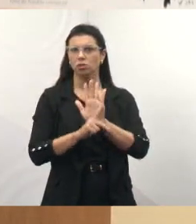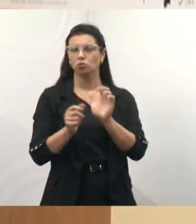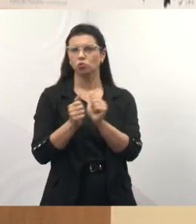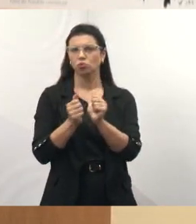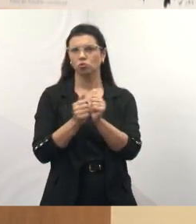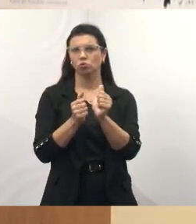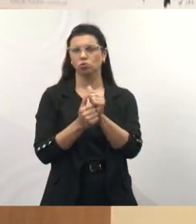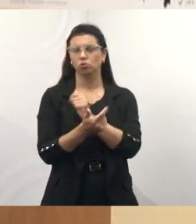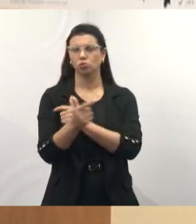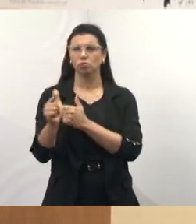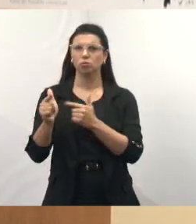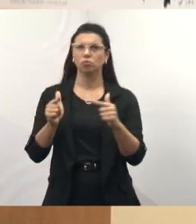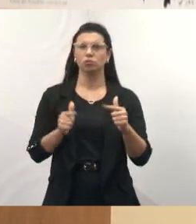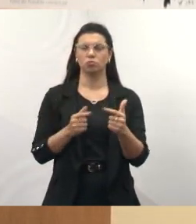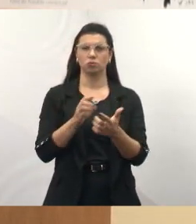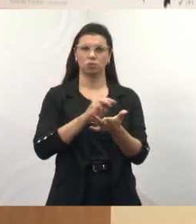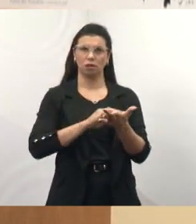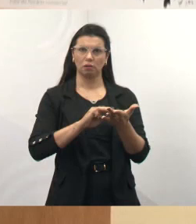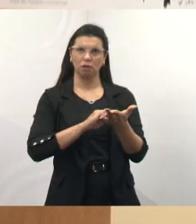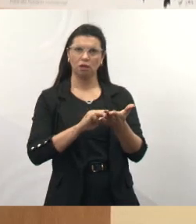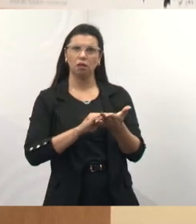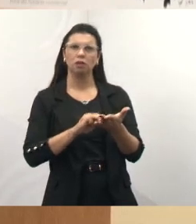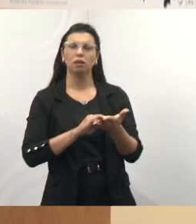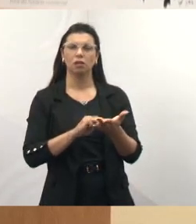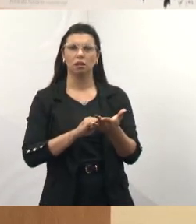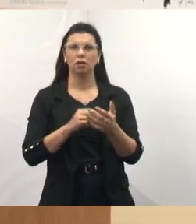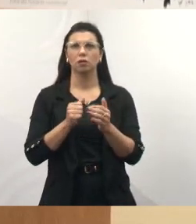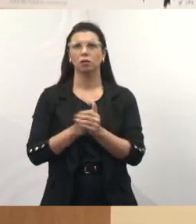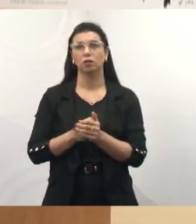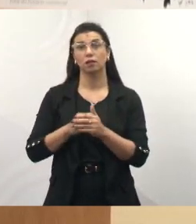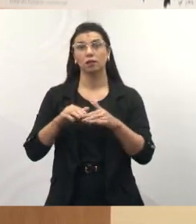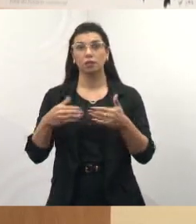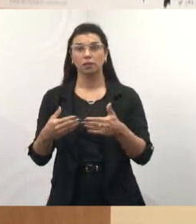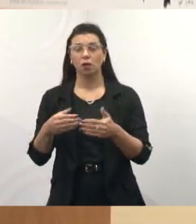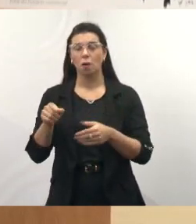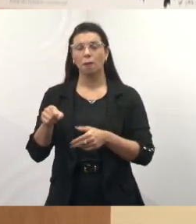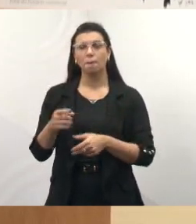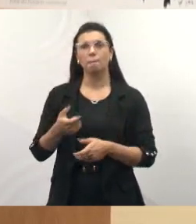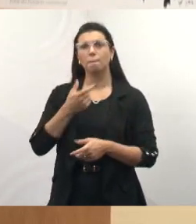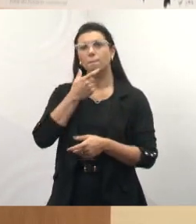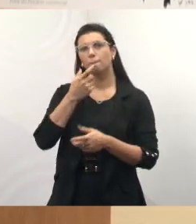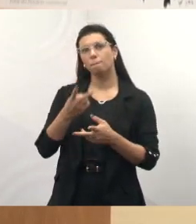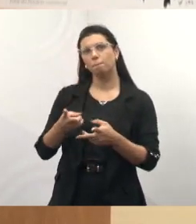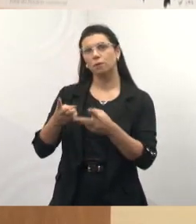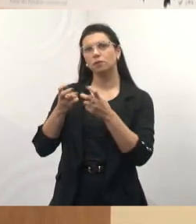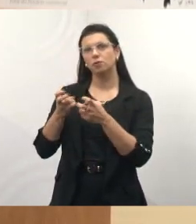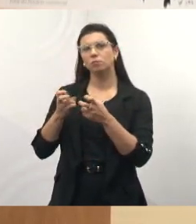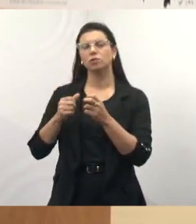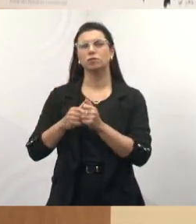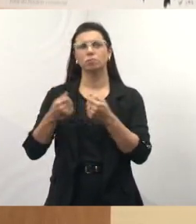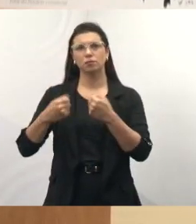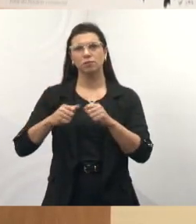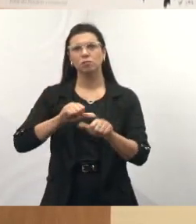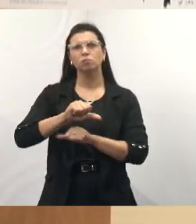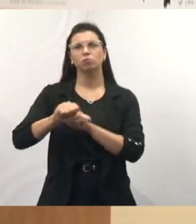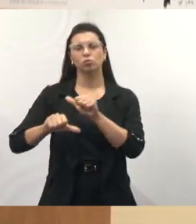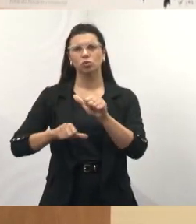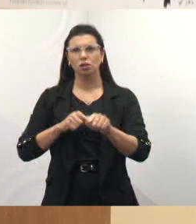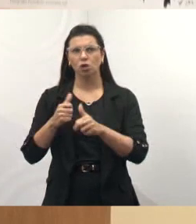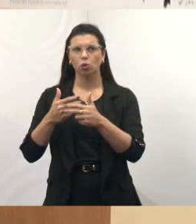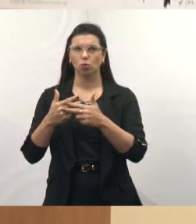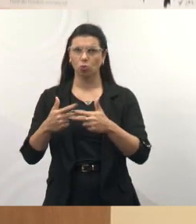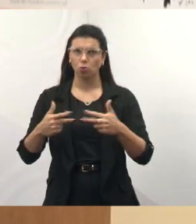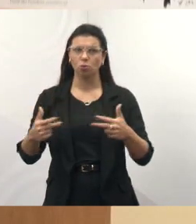Edgar, entenderam que correspondia ao interesse público e entenderam que aquelas mudanças eram fundamentais.